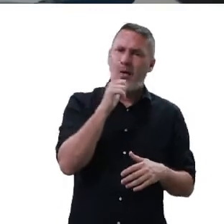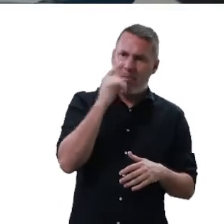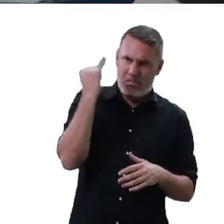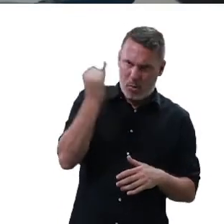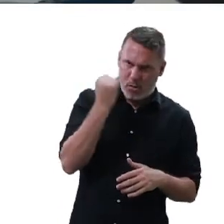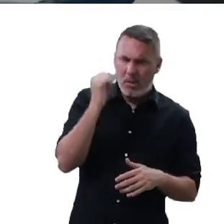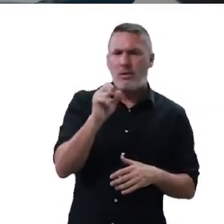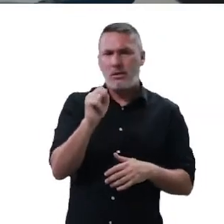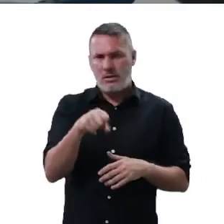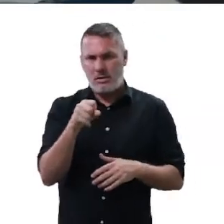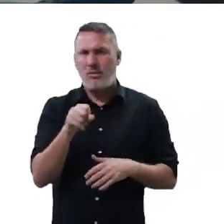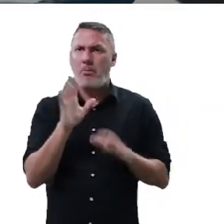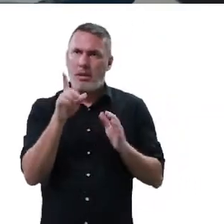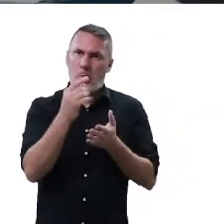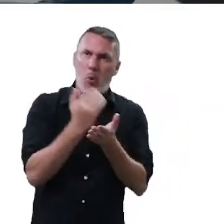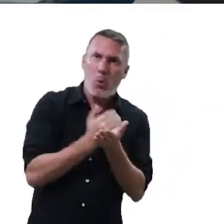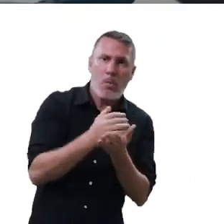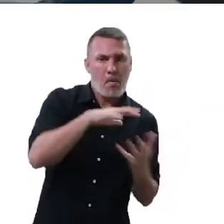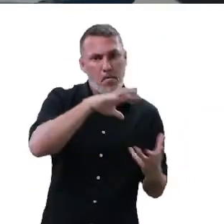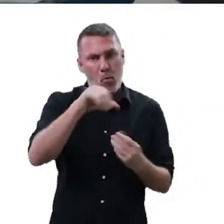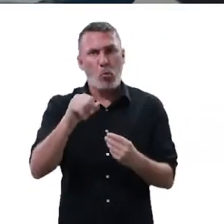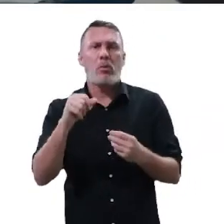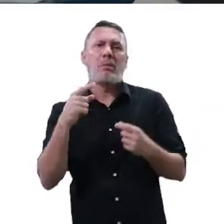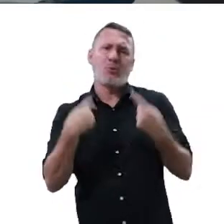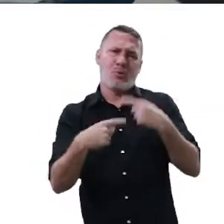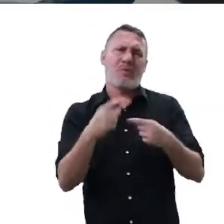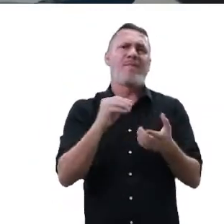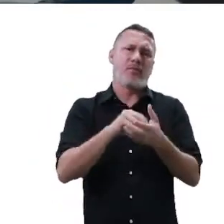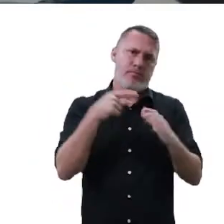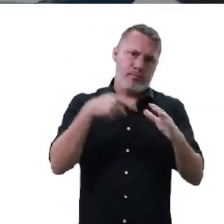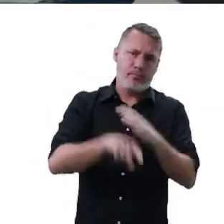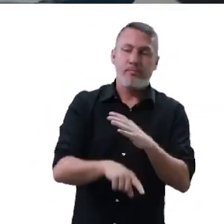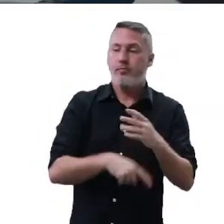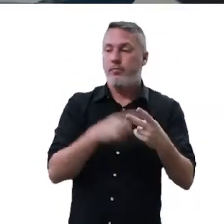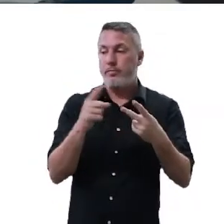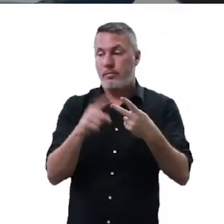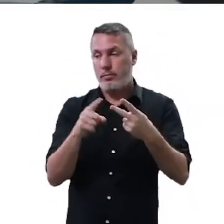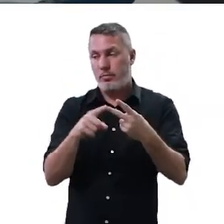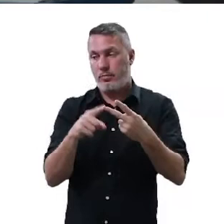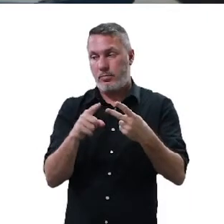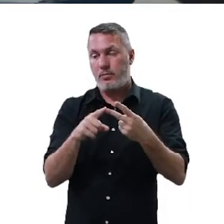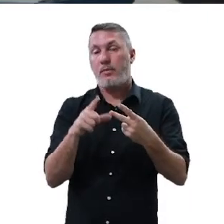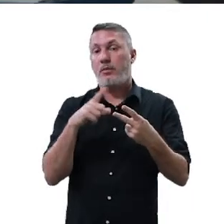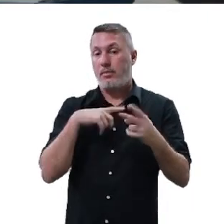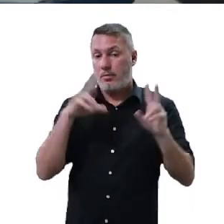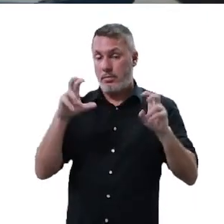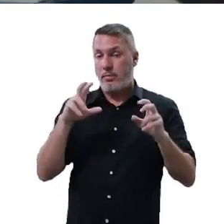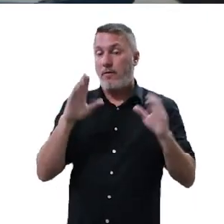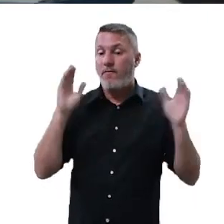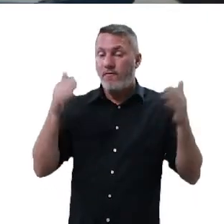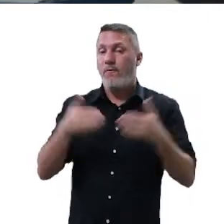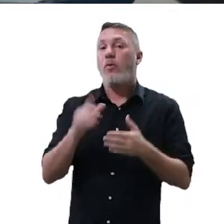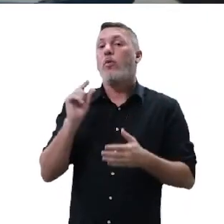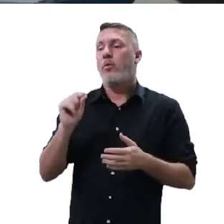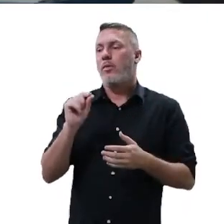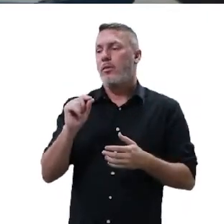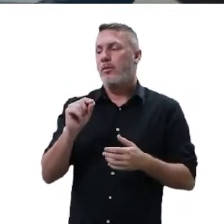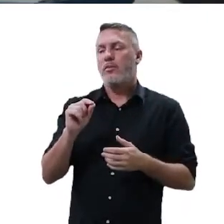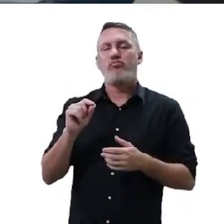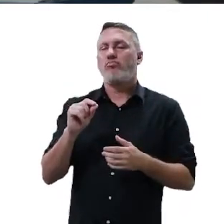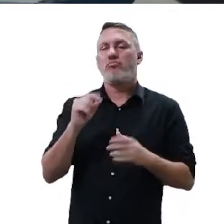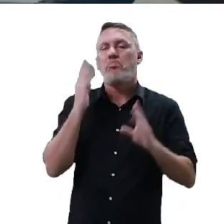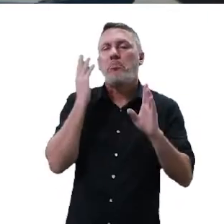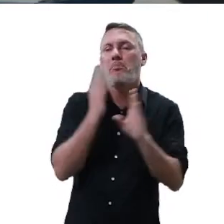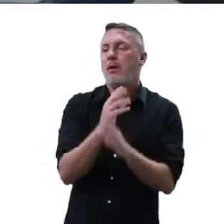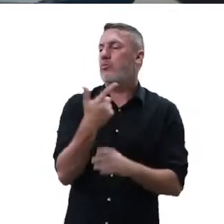sabe que a água é muito importante, mas, né, existem outras discussões mais profundas aí. O Anaximandro, que também pertence à mesma escola,